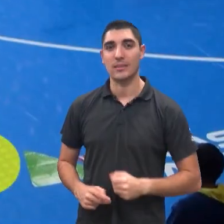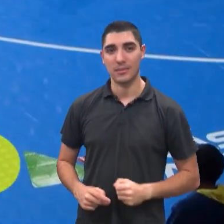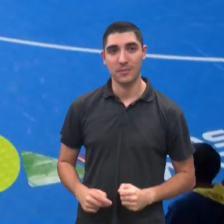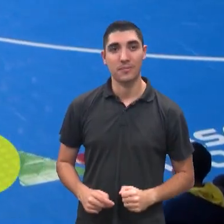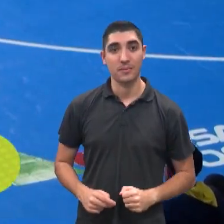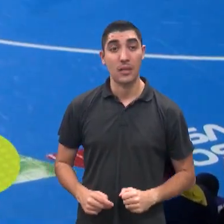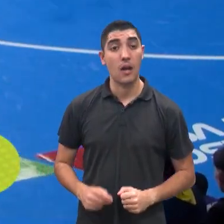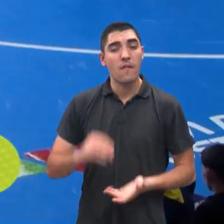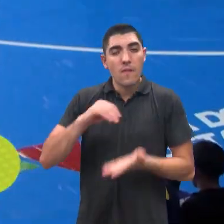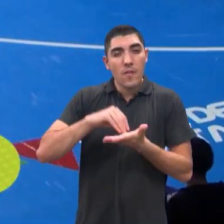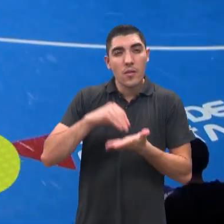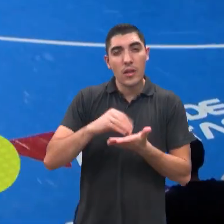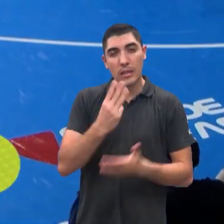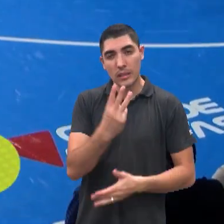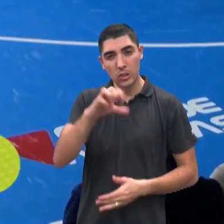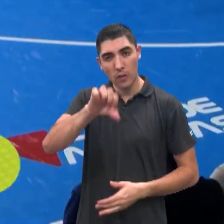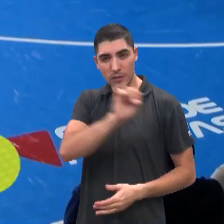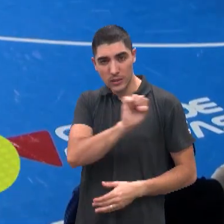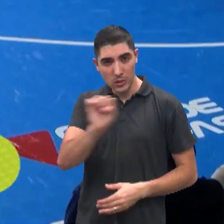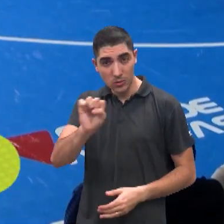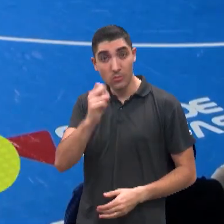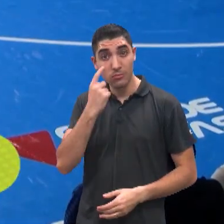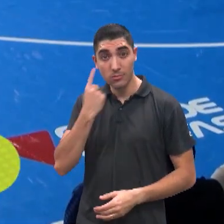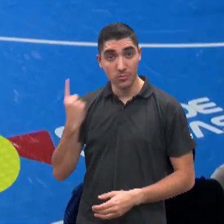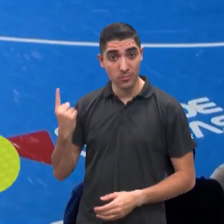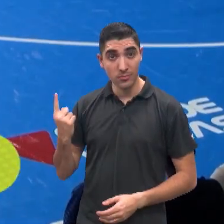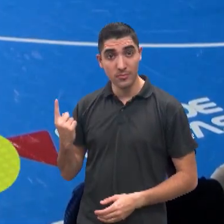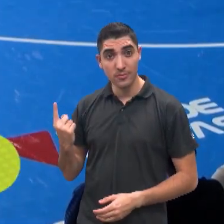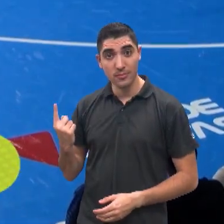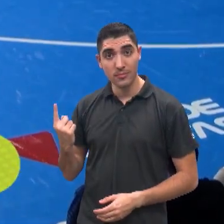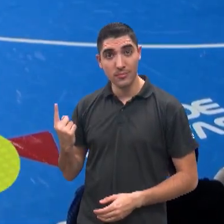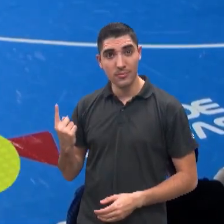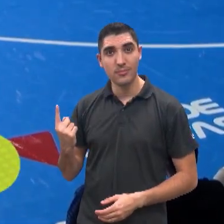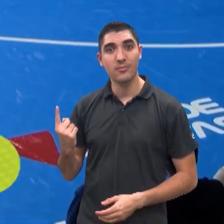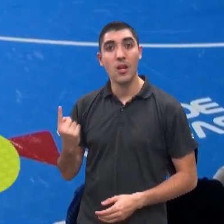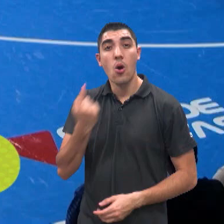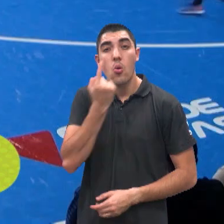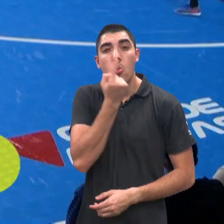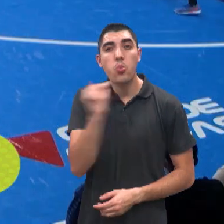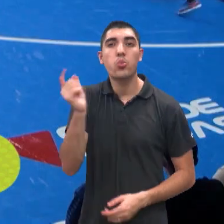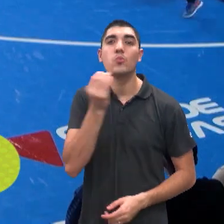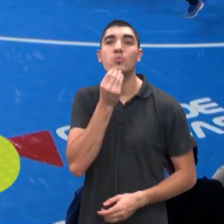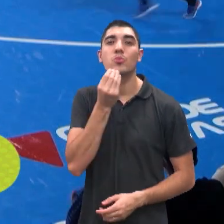Faltando 39 segundos, Davis desperdiçou a última chance do jogo.